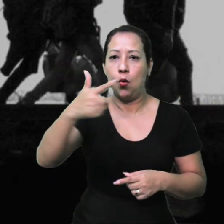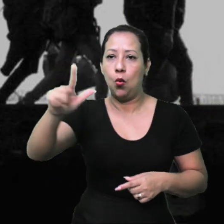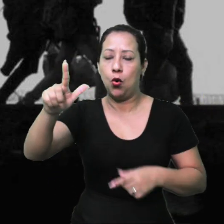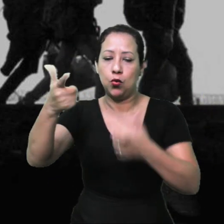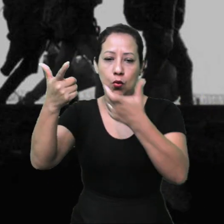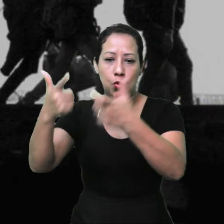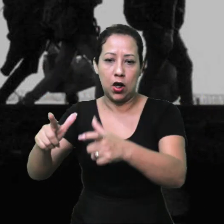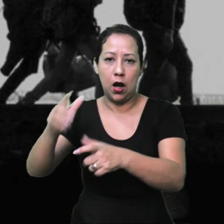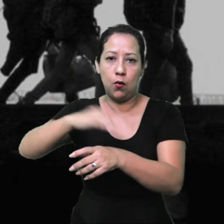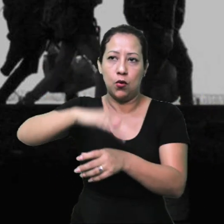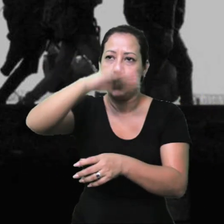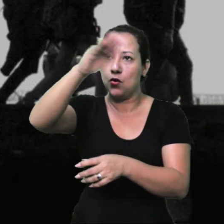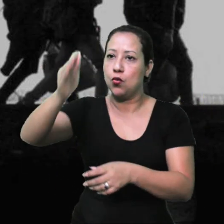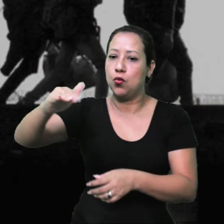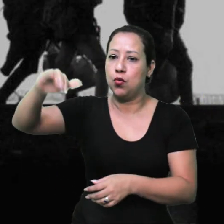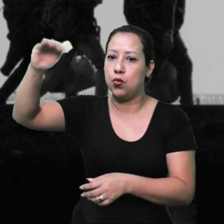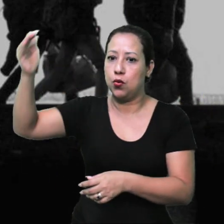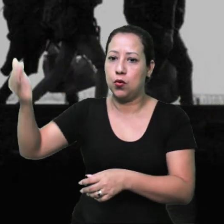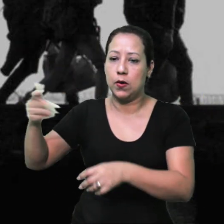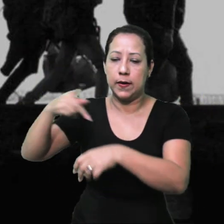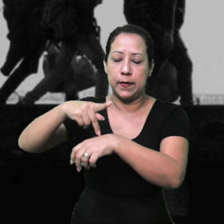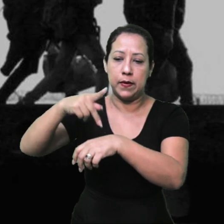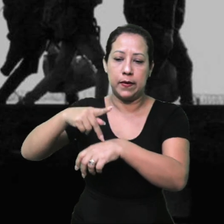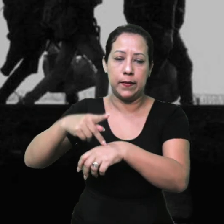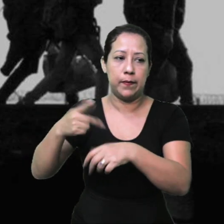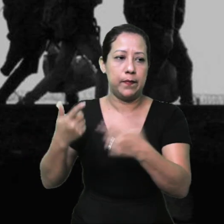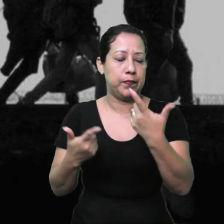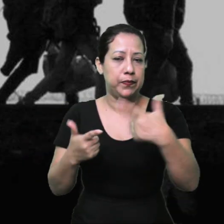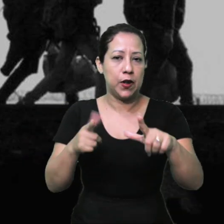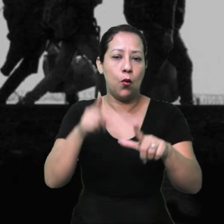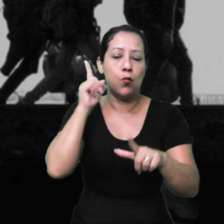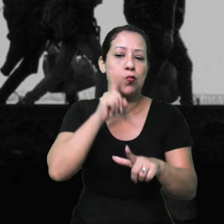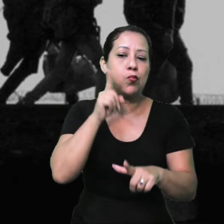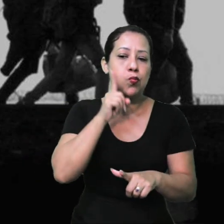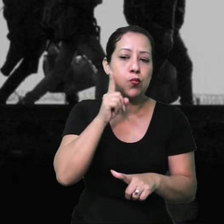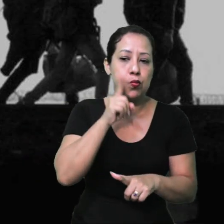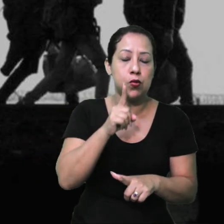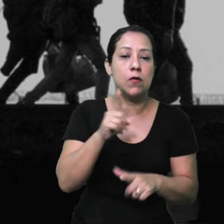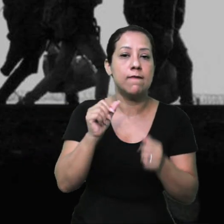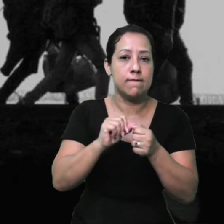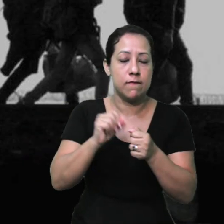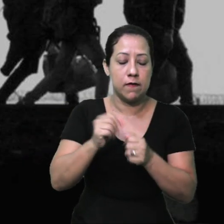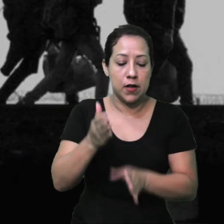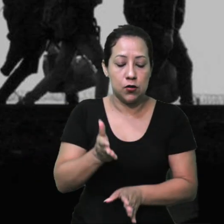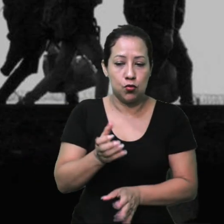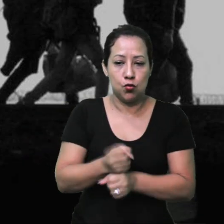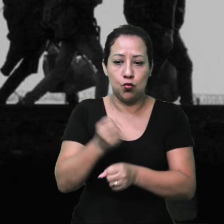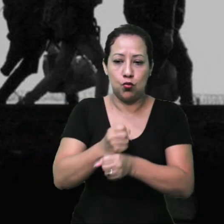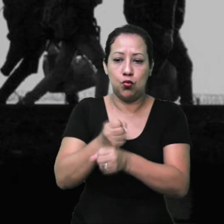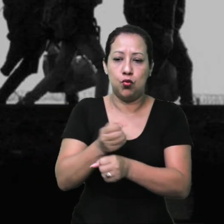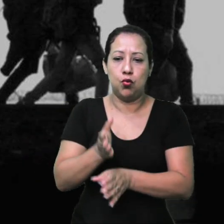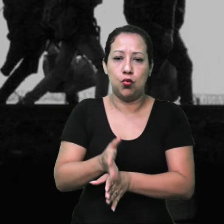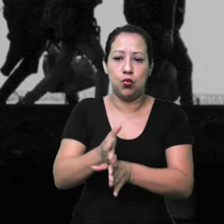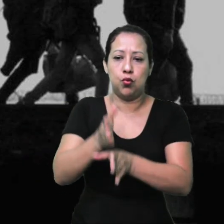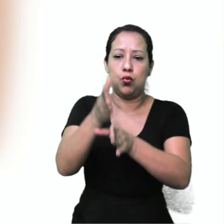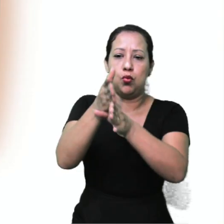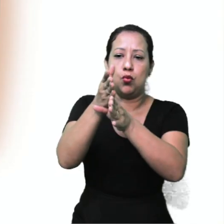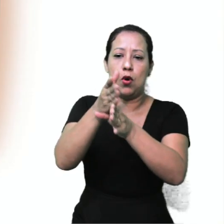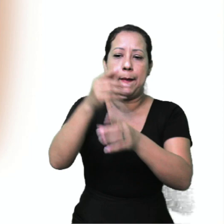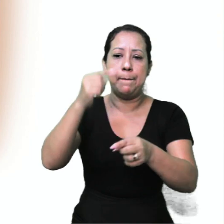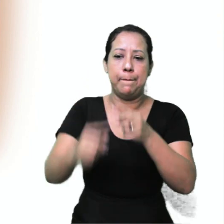as Rochosas. E outros Estados Unidos faz uma cerca proibindo a entrada. Ok?